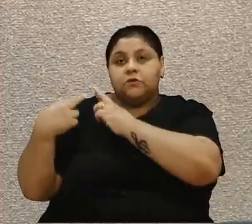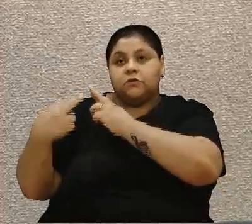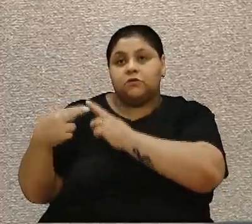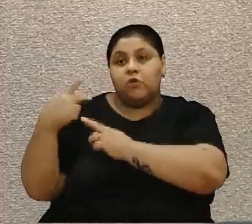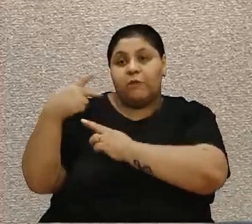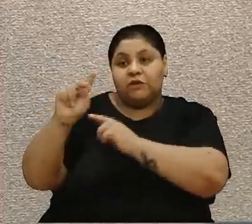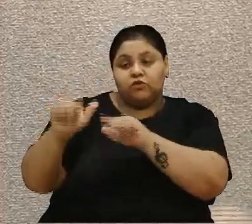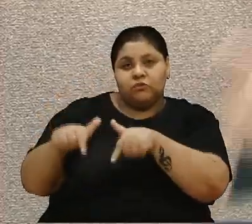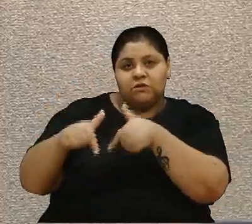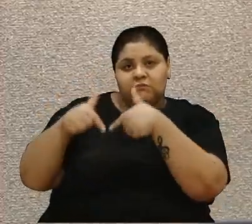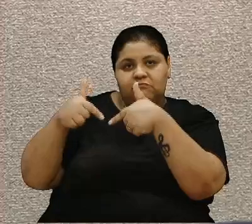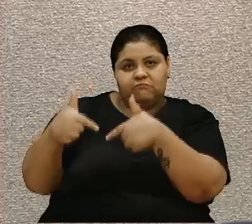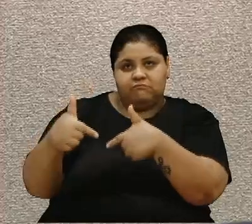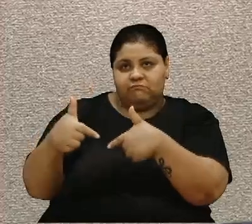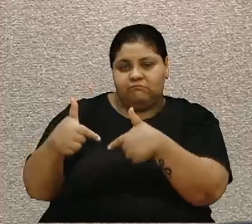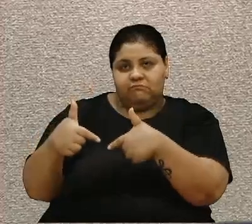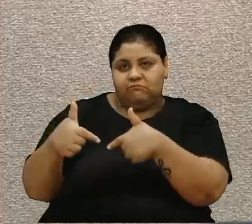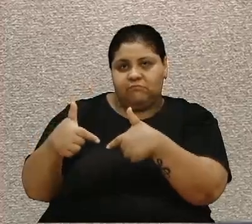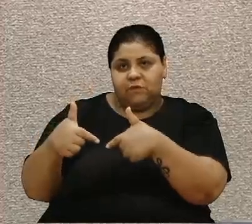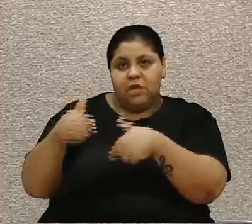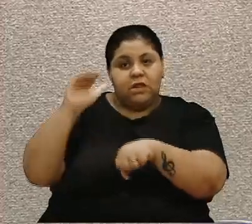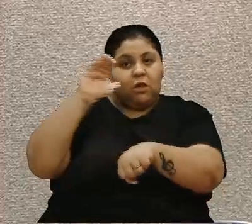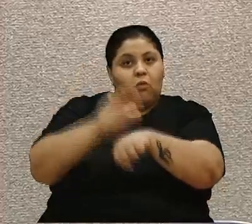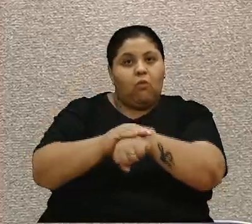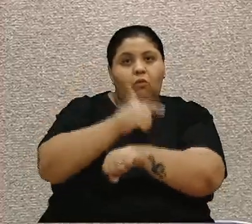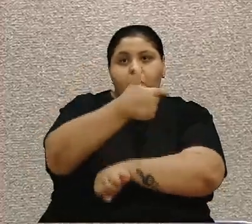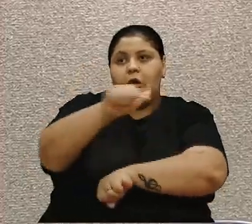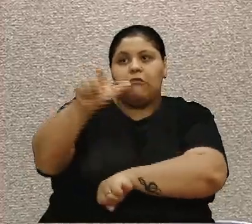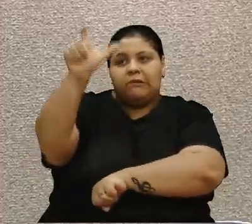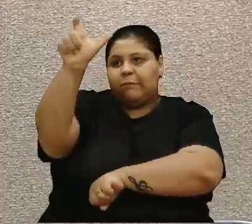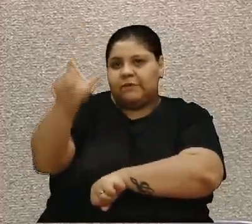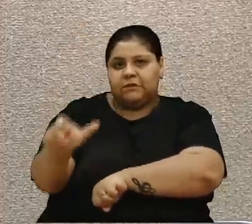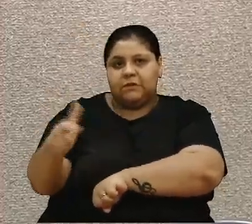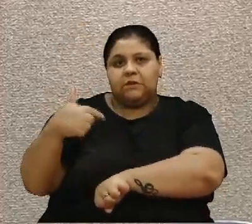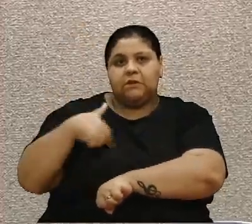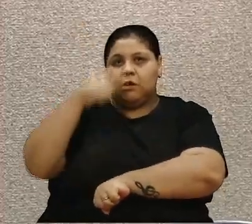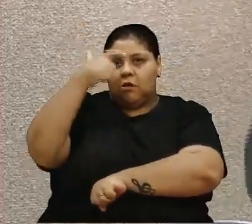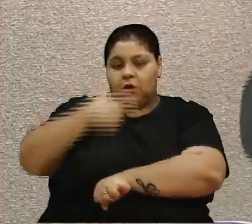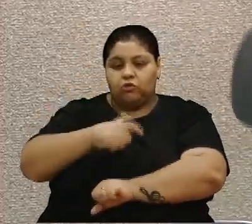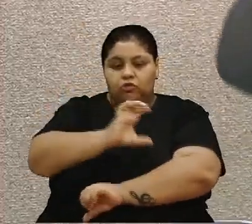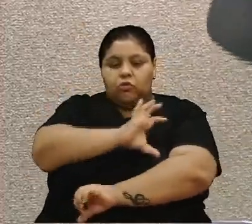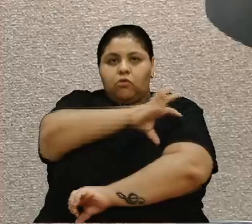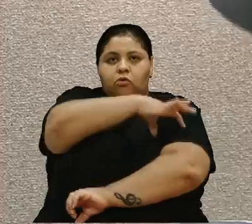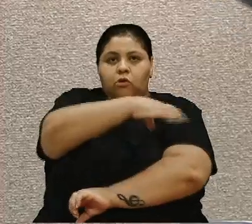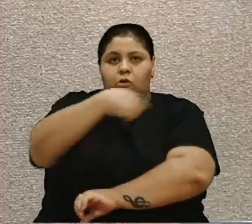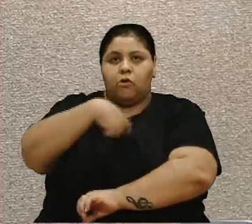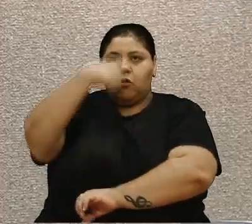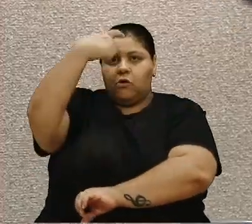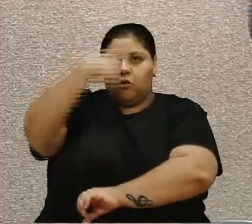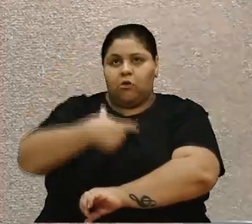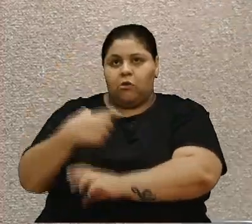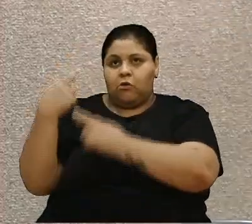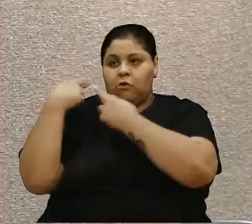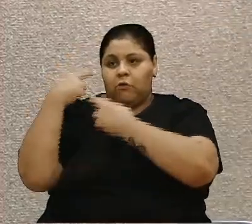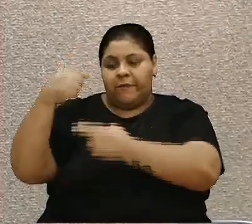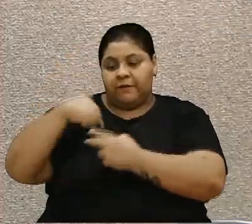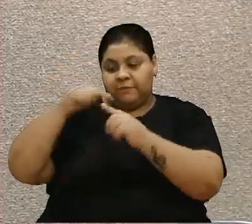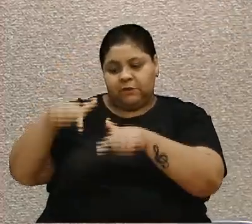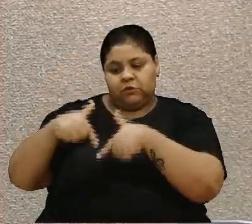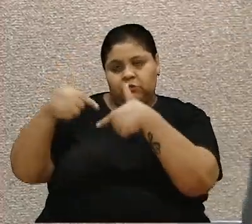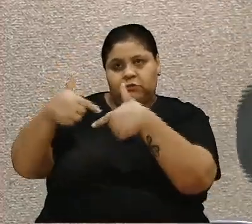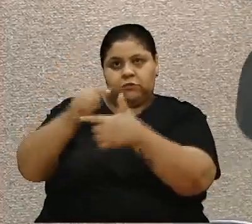seus atos. Não atribua atos de outra pessoa a mim. Eu sou o capitão Ramon. Eu sou responsável pelos meus